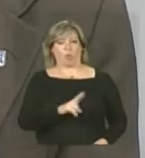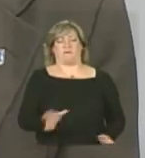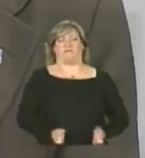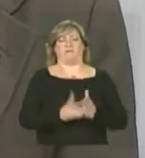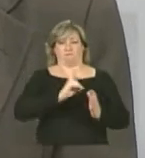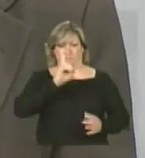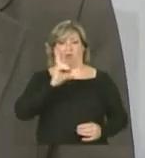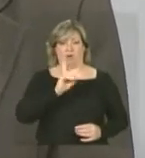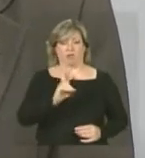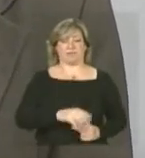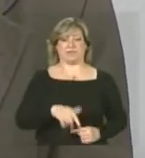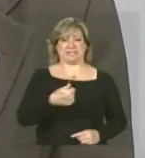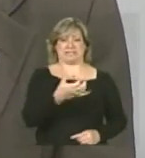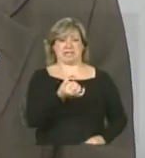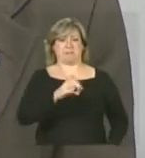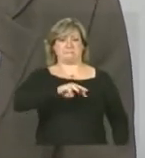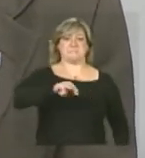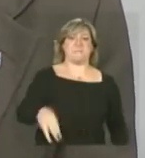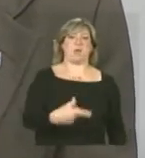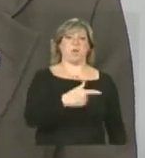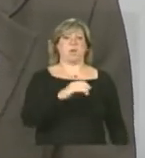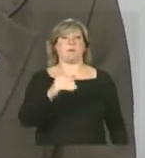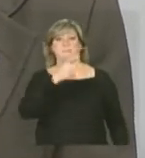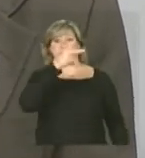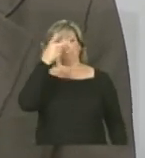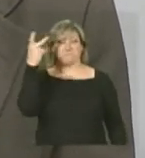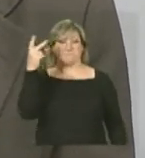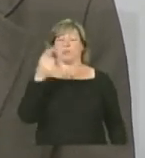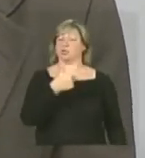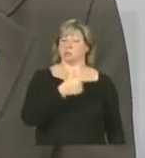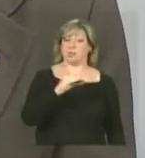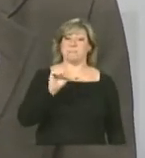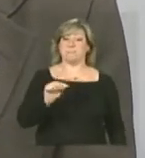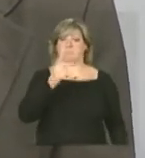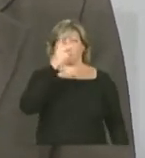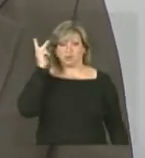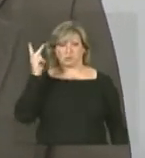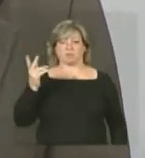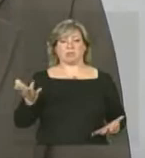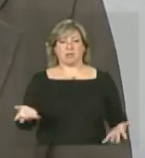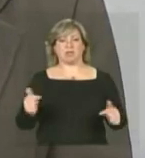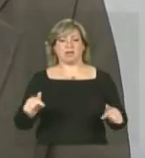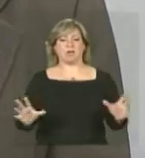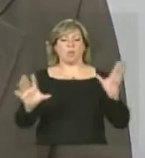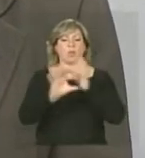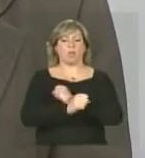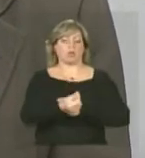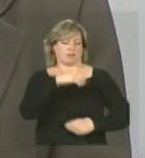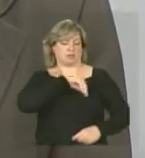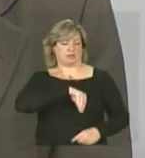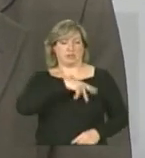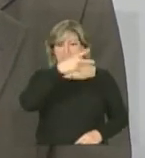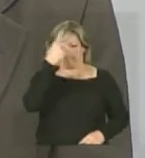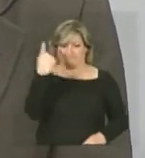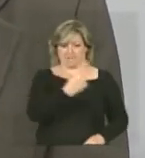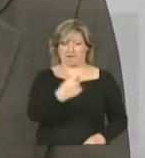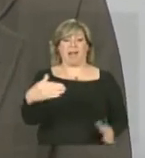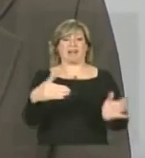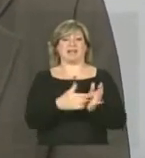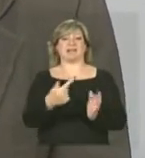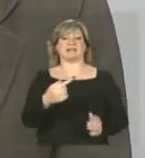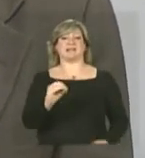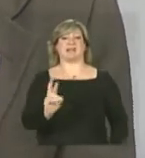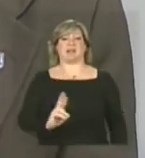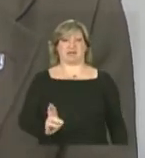se utilizou um critério de renda, você ter na família a renda per capita na família de até